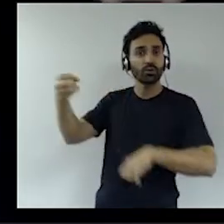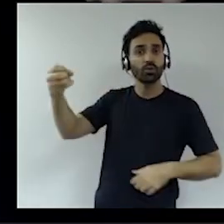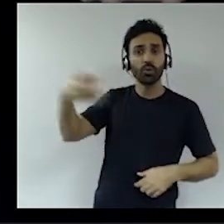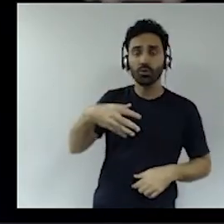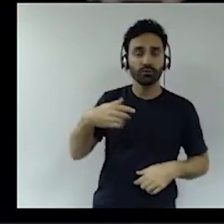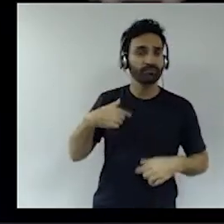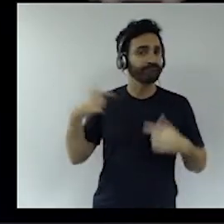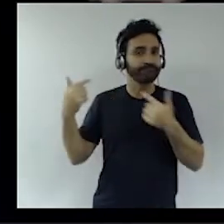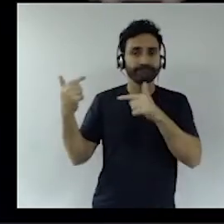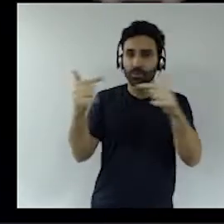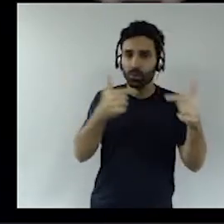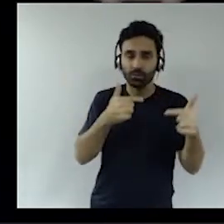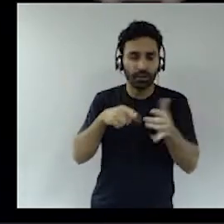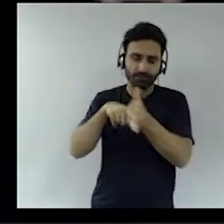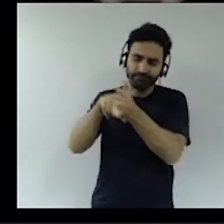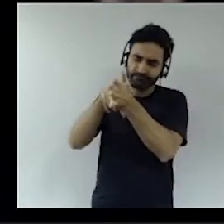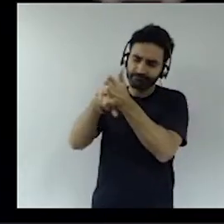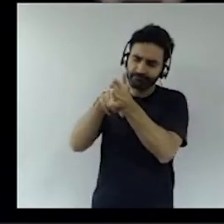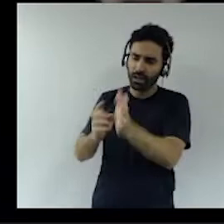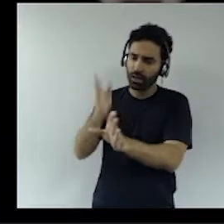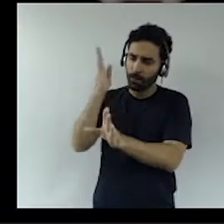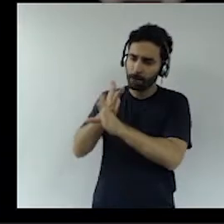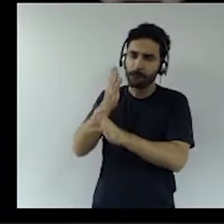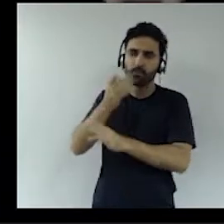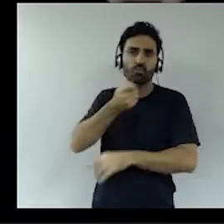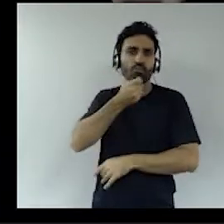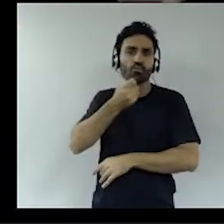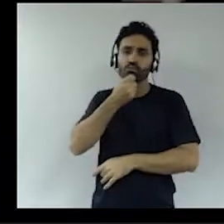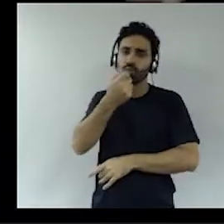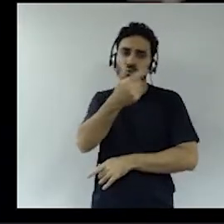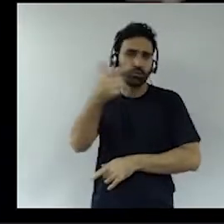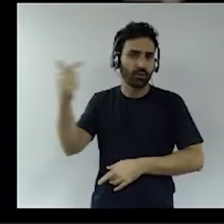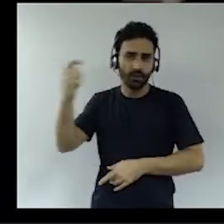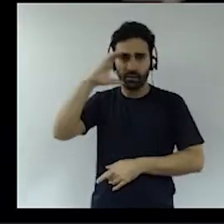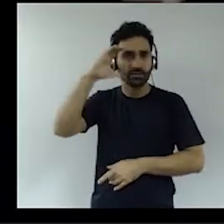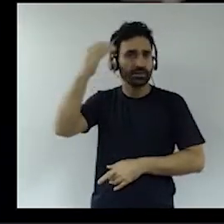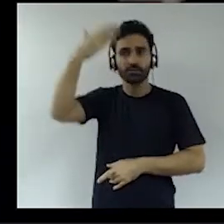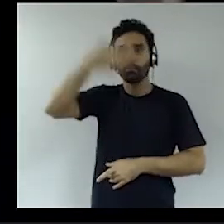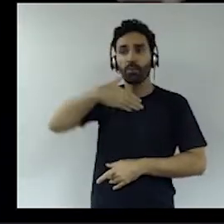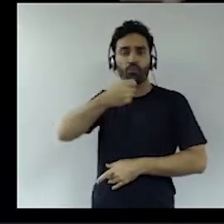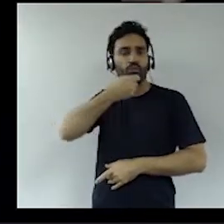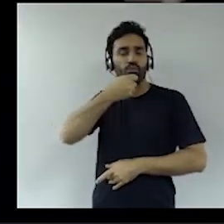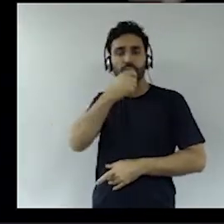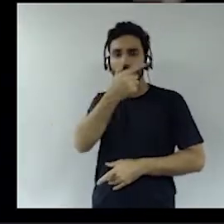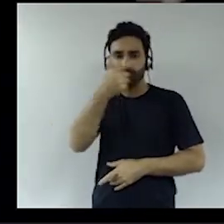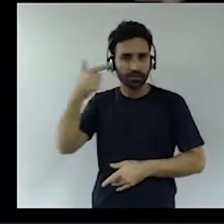decifração ainda estabelecida pela ciência de forma definitiva,